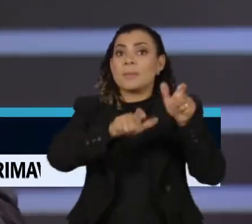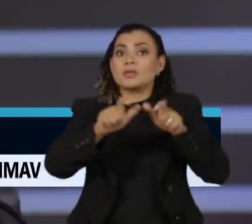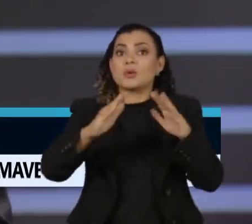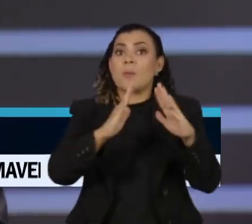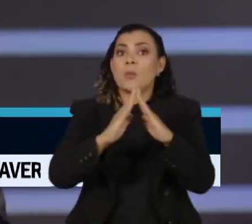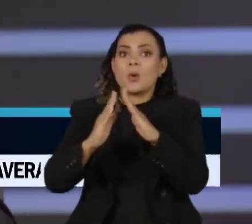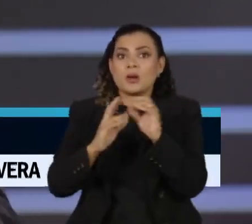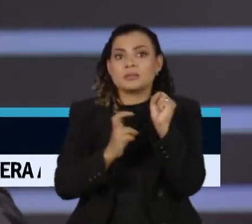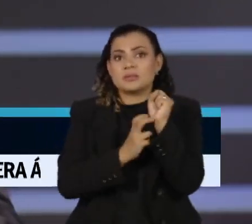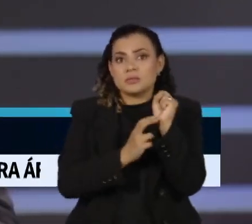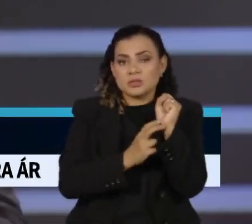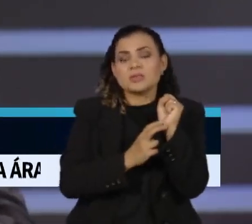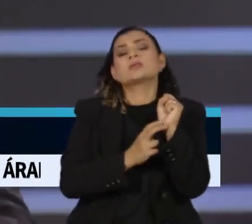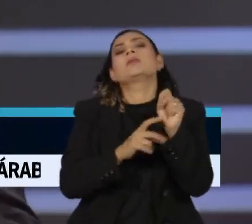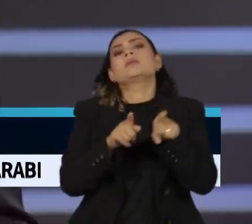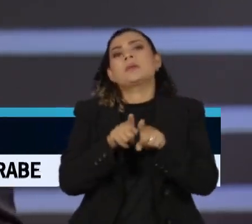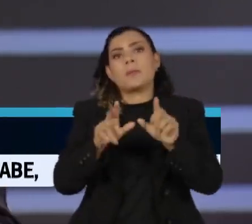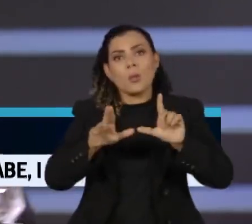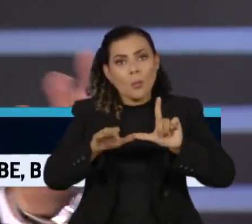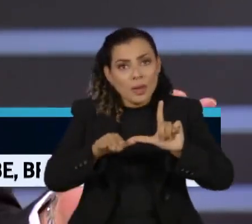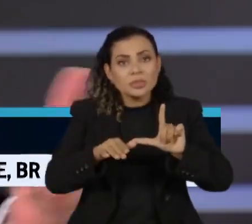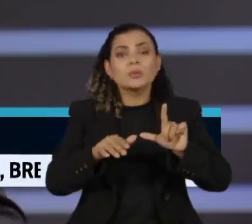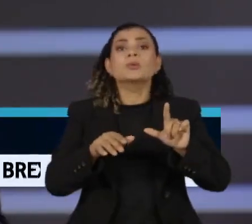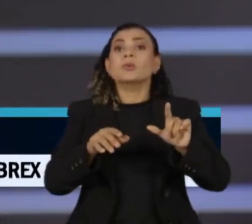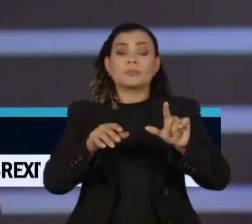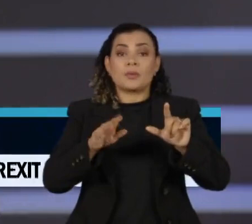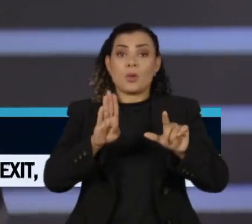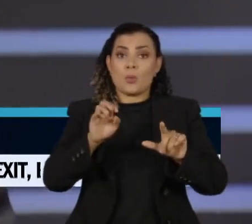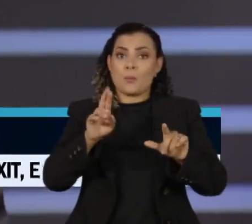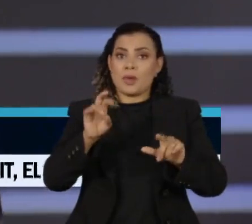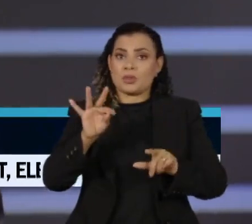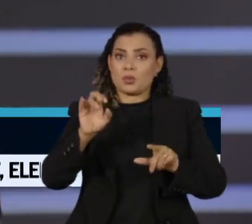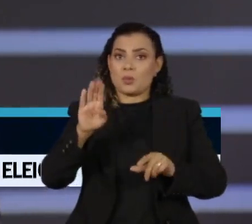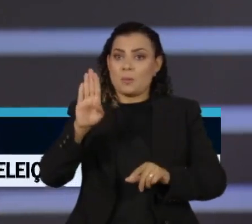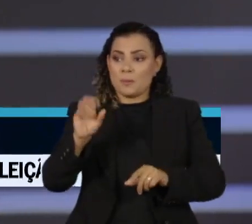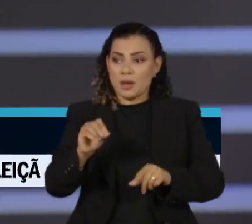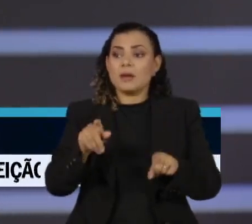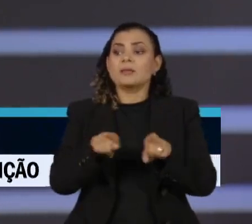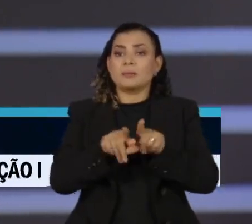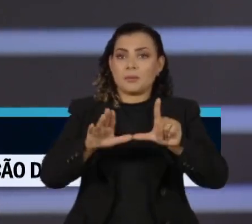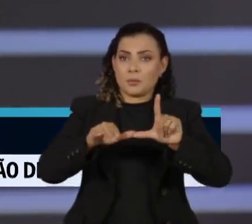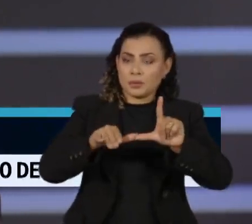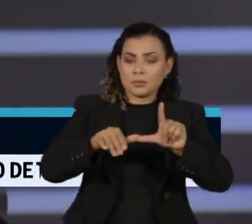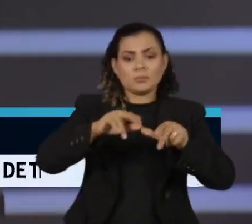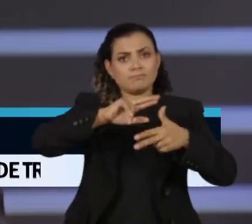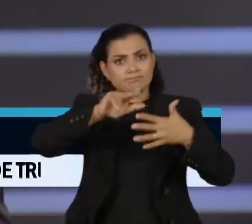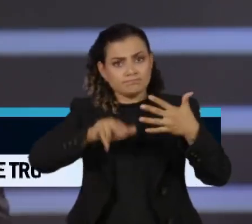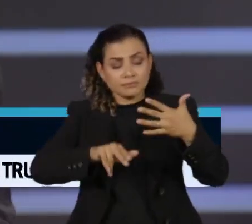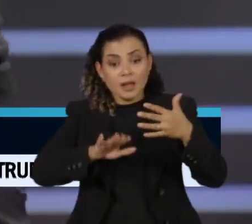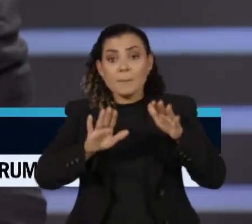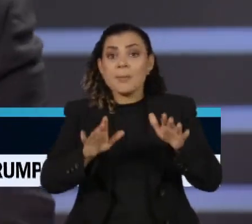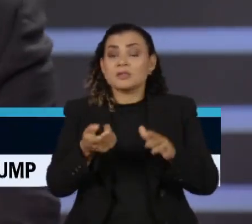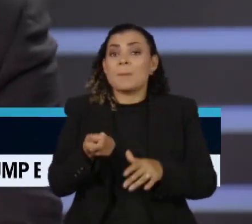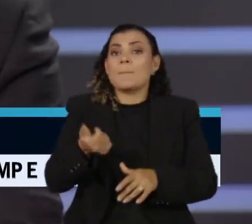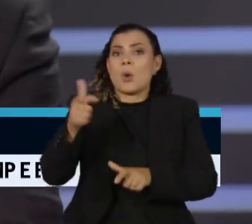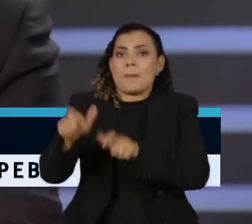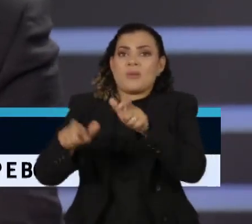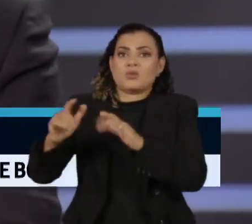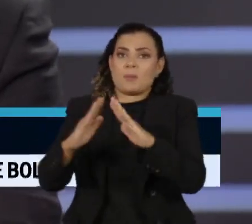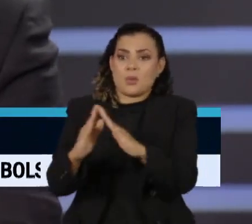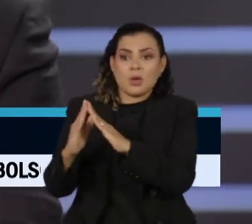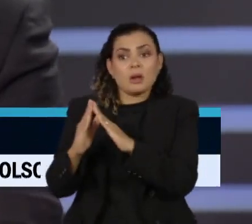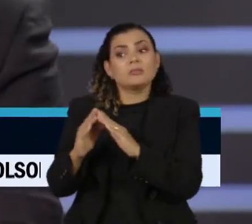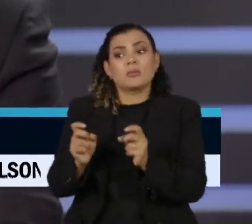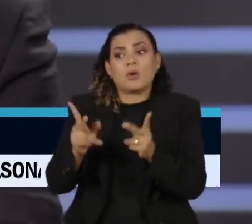São Sebastião, em Ubatuba, em Caraguatatuba, você viu um desastre de menores proporções. Mas é uma